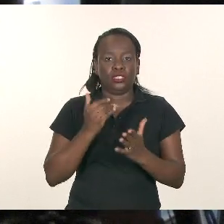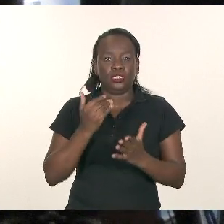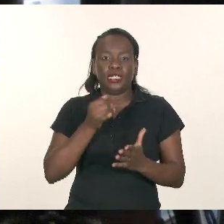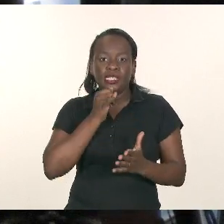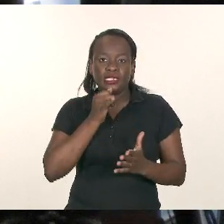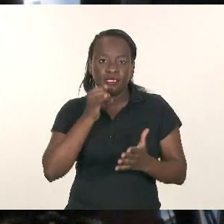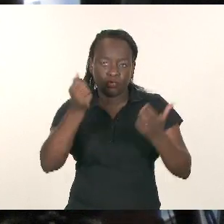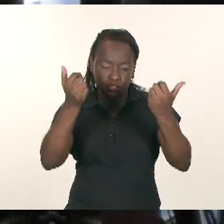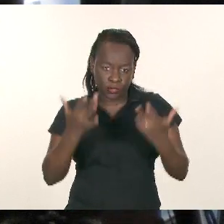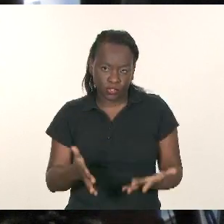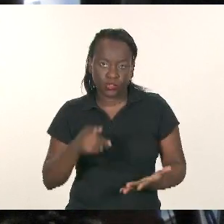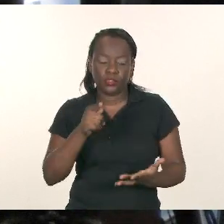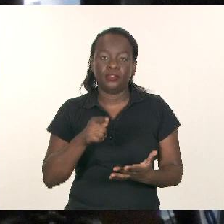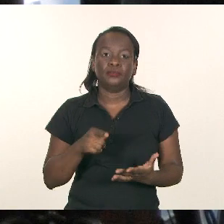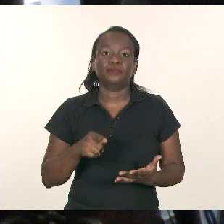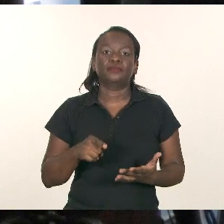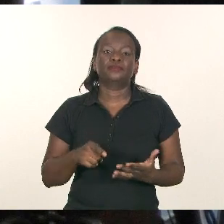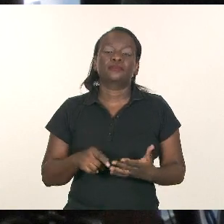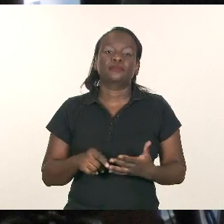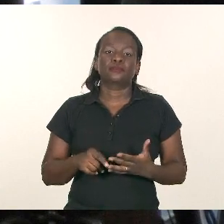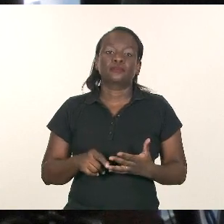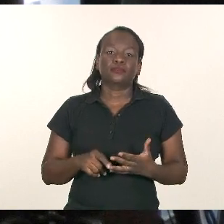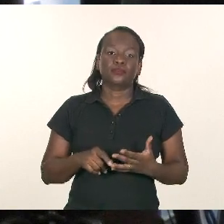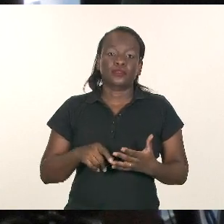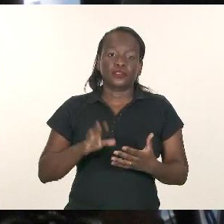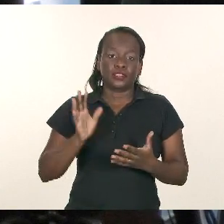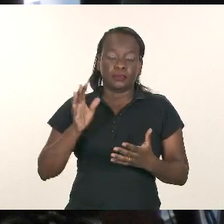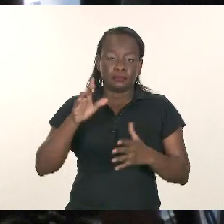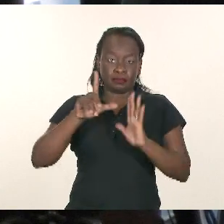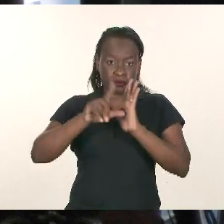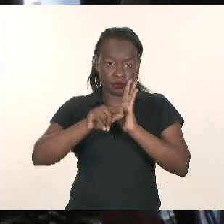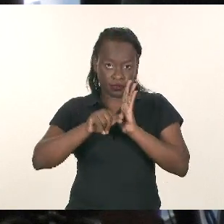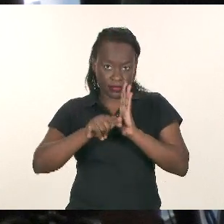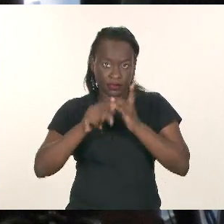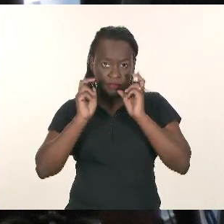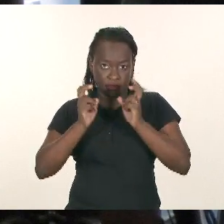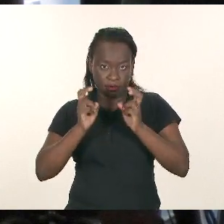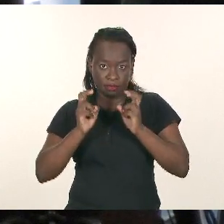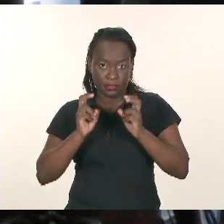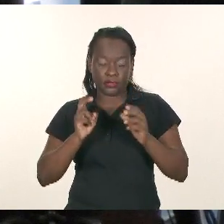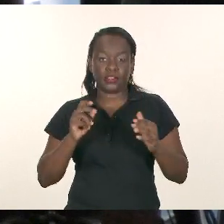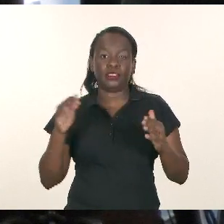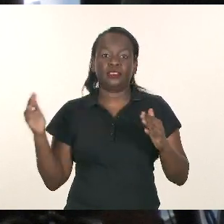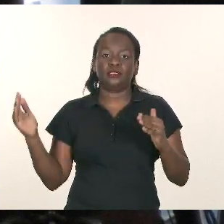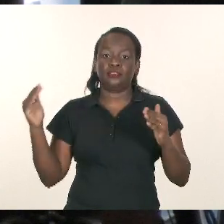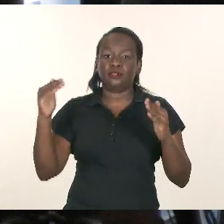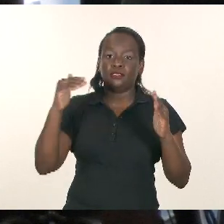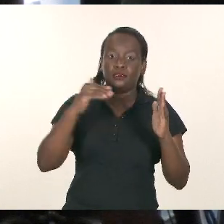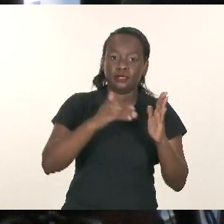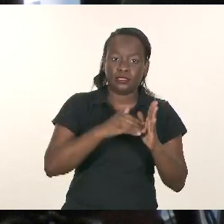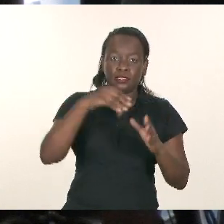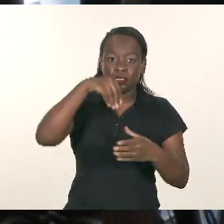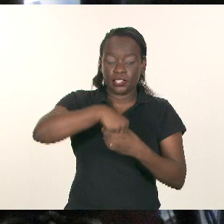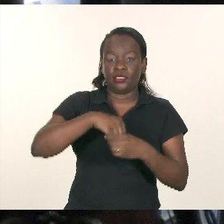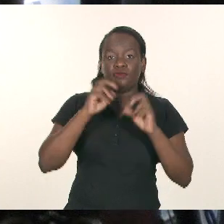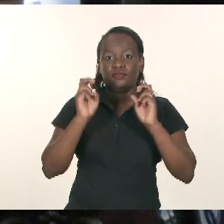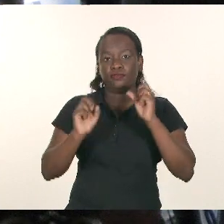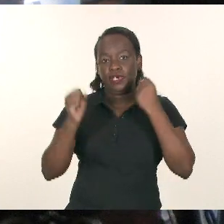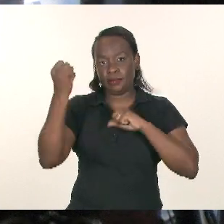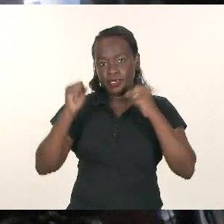ilustrar o que Vossa Excelência acabou de falar, a Central do Brasil, a linha férrea, terminava dentro da fábrica.